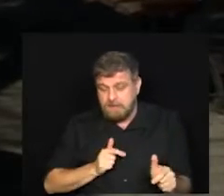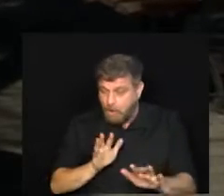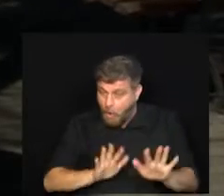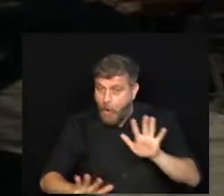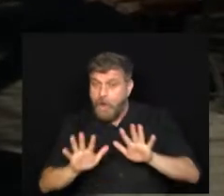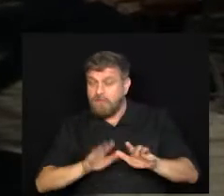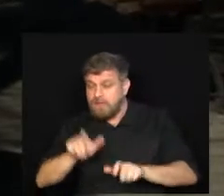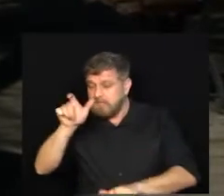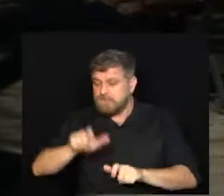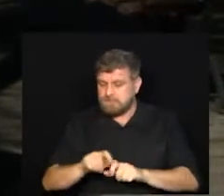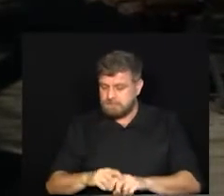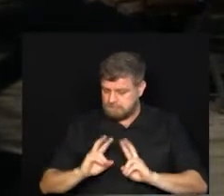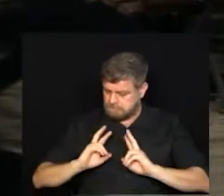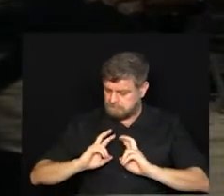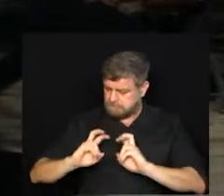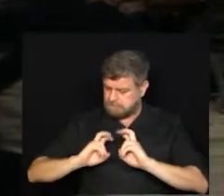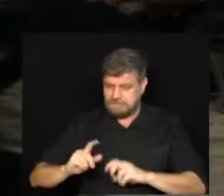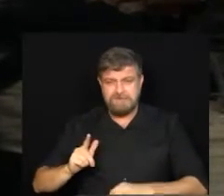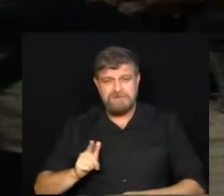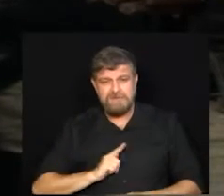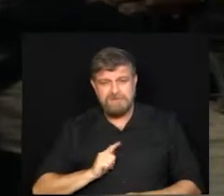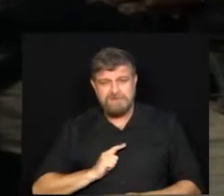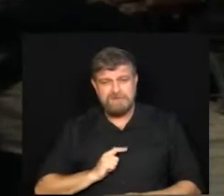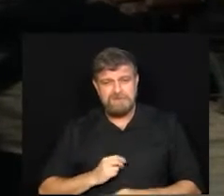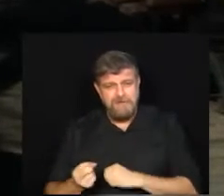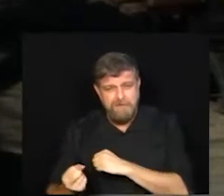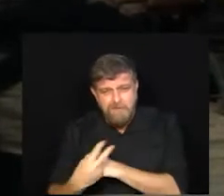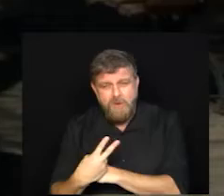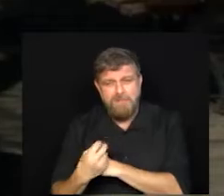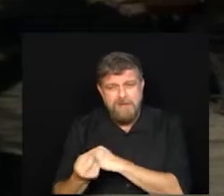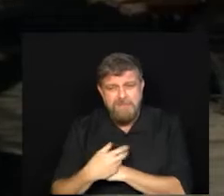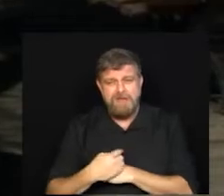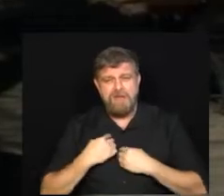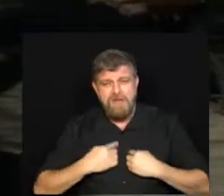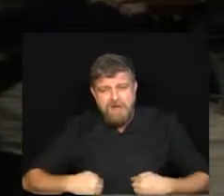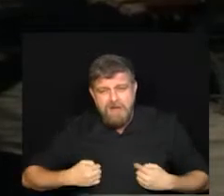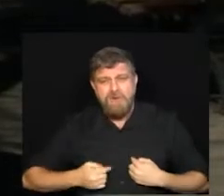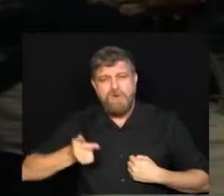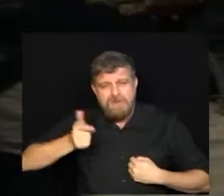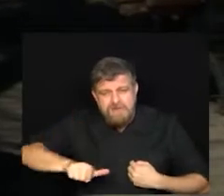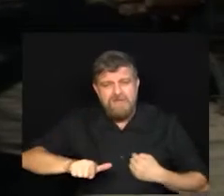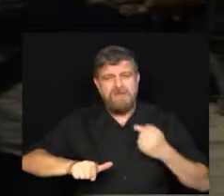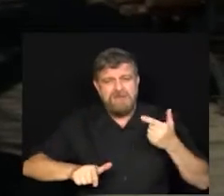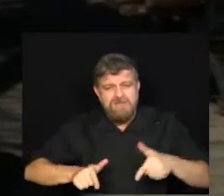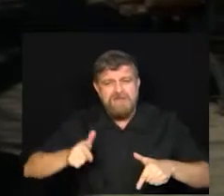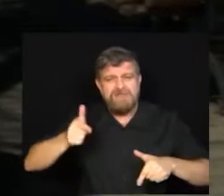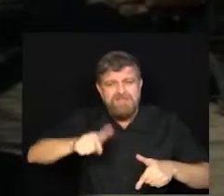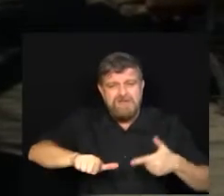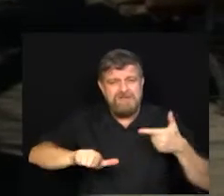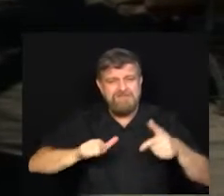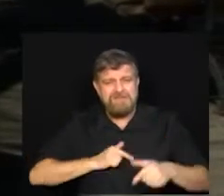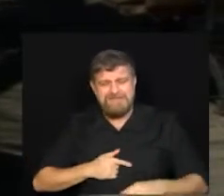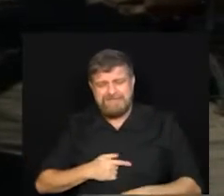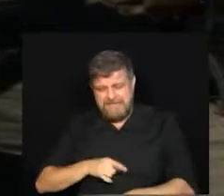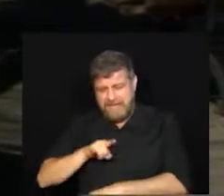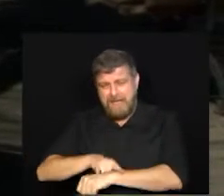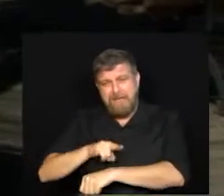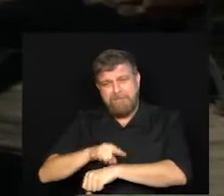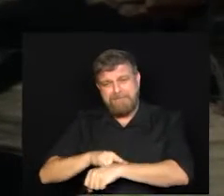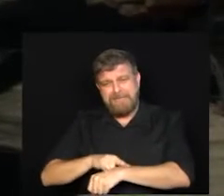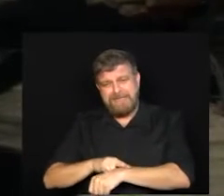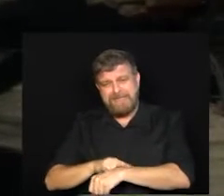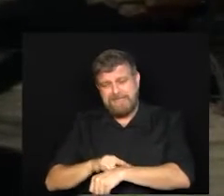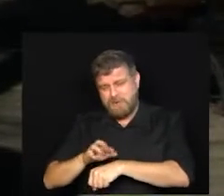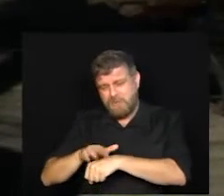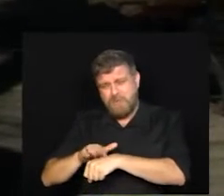as pessoas. Aquelas pessoas que têm alguma infecção recorrente, pneumonias recorrentes, quadros recorrentes de infecção urinária que está fora do